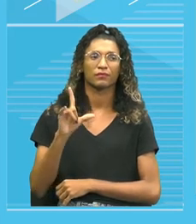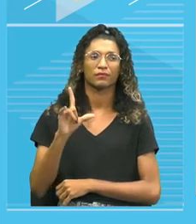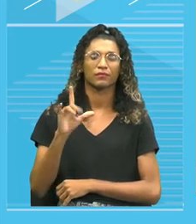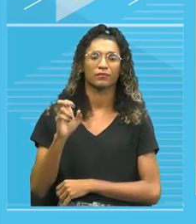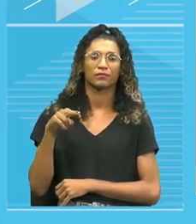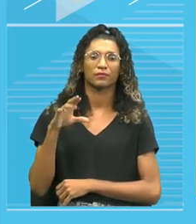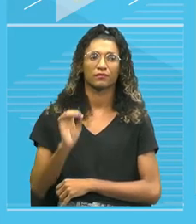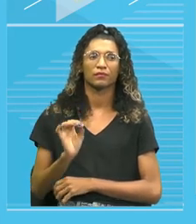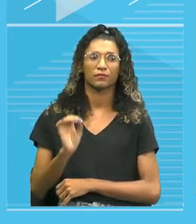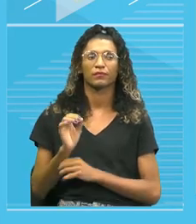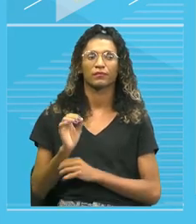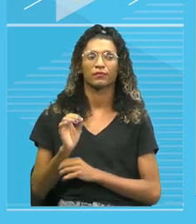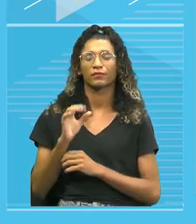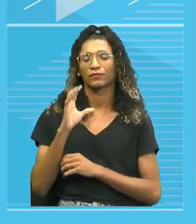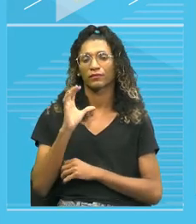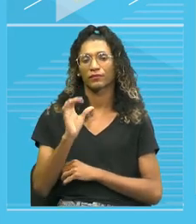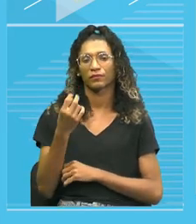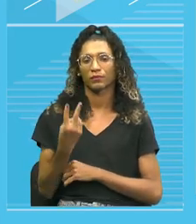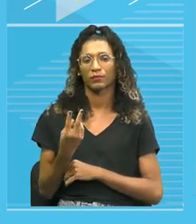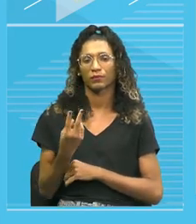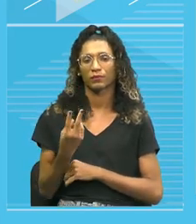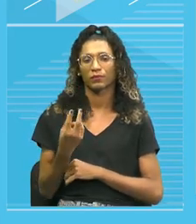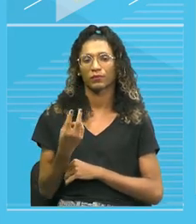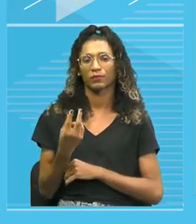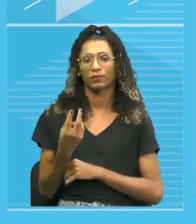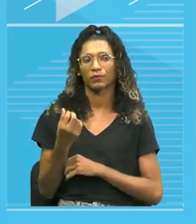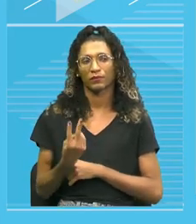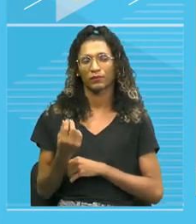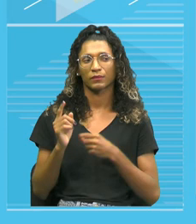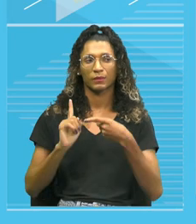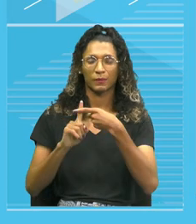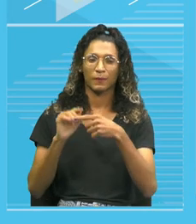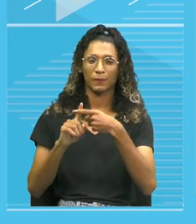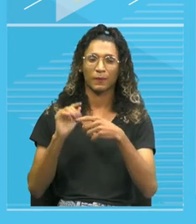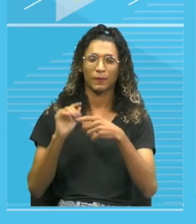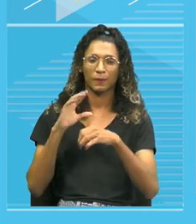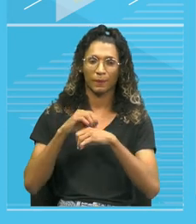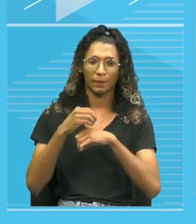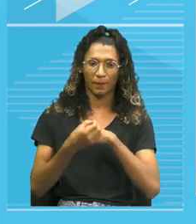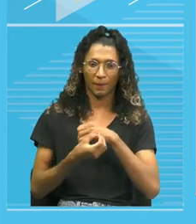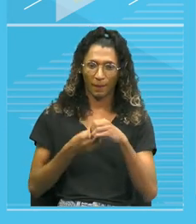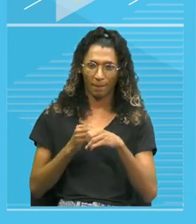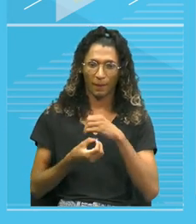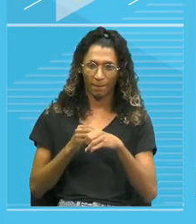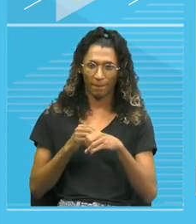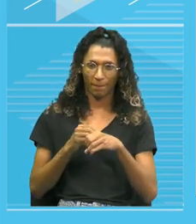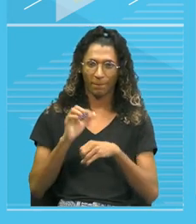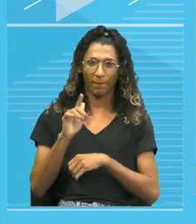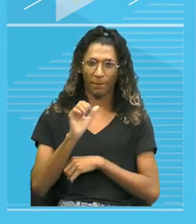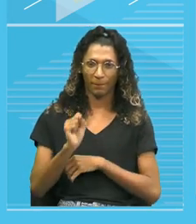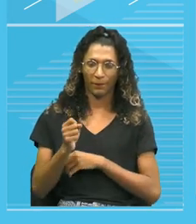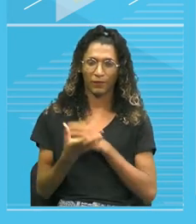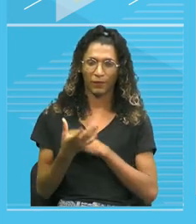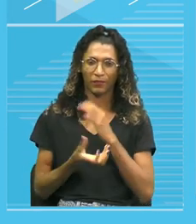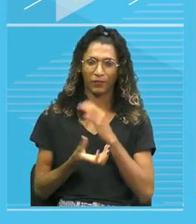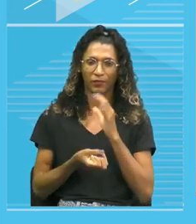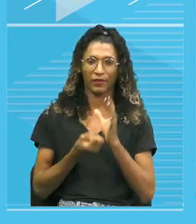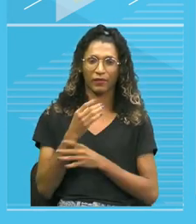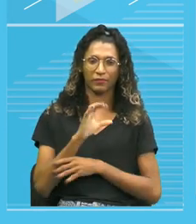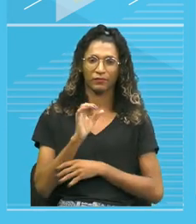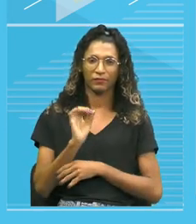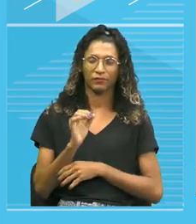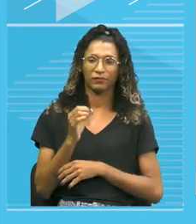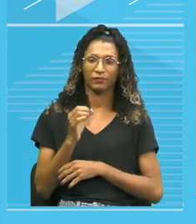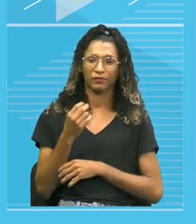H2 mais uma molécula de gás oxigênio forma CO2 e